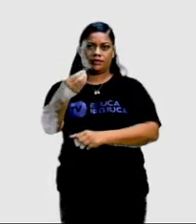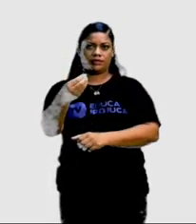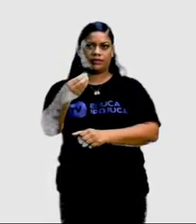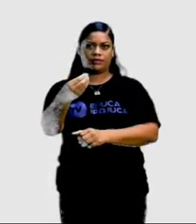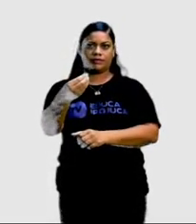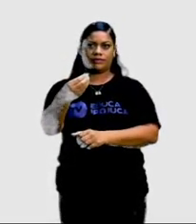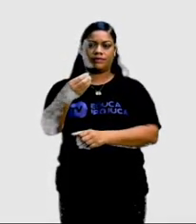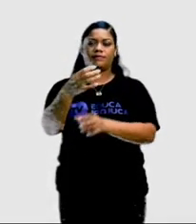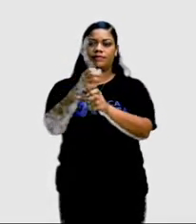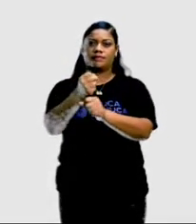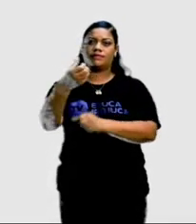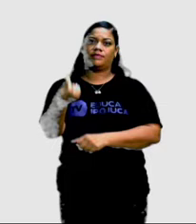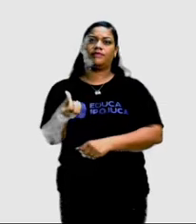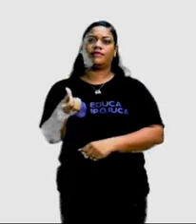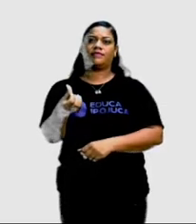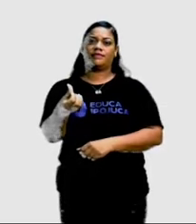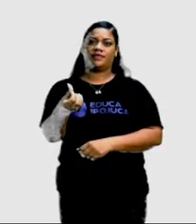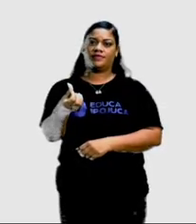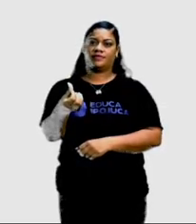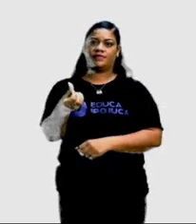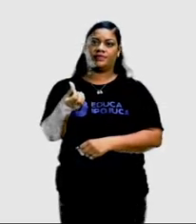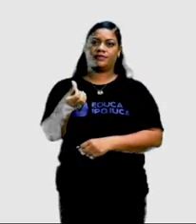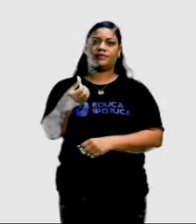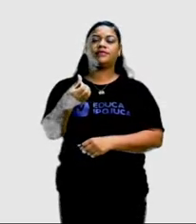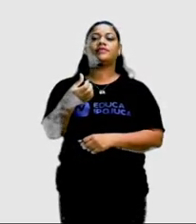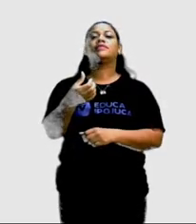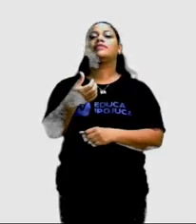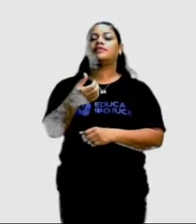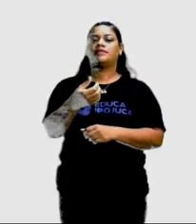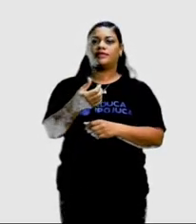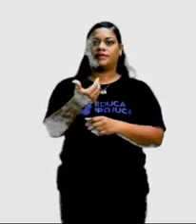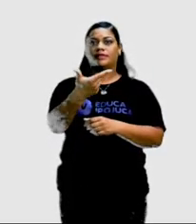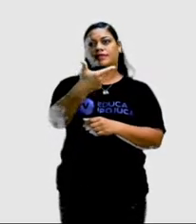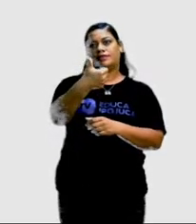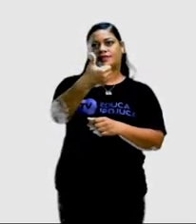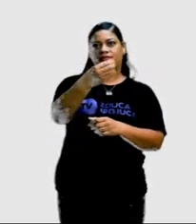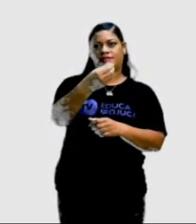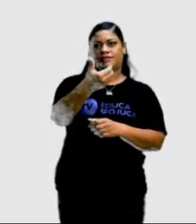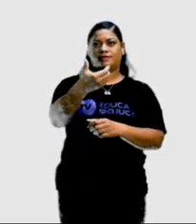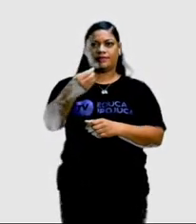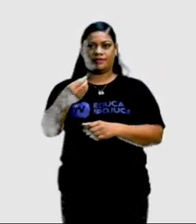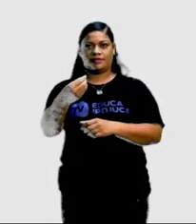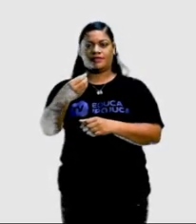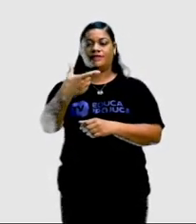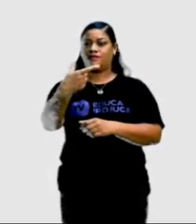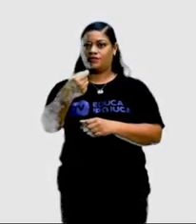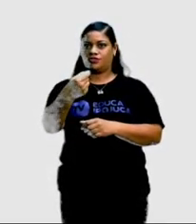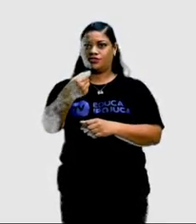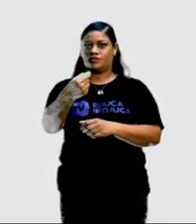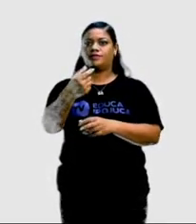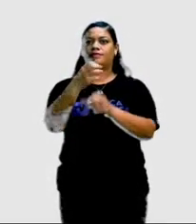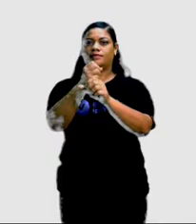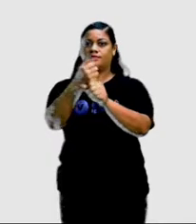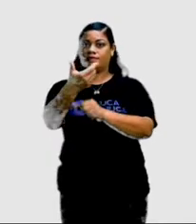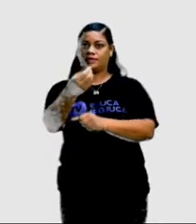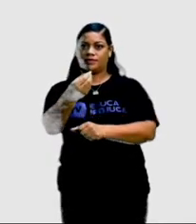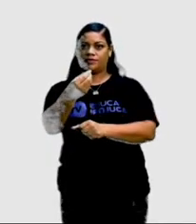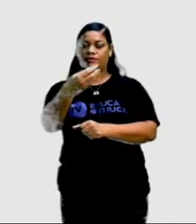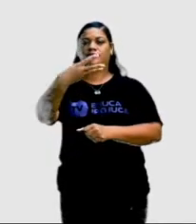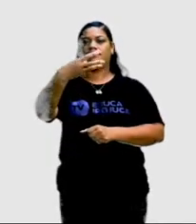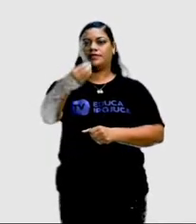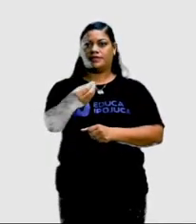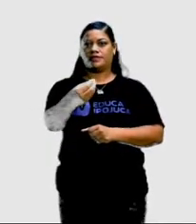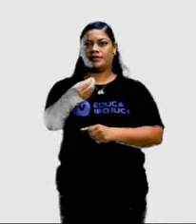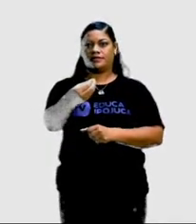10 e mais 6. 10 mais 10, 20. 20 com mais 10,